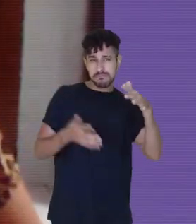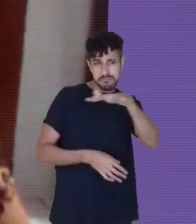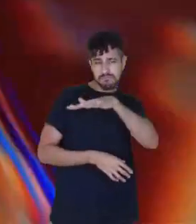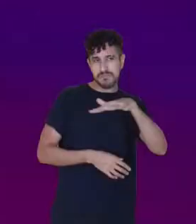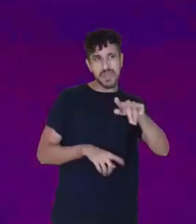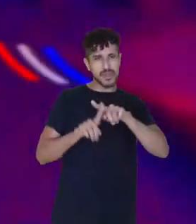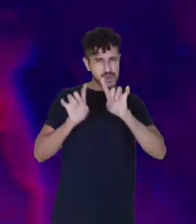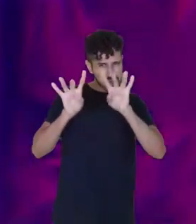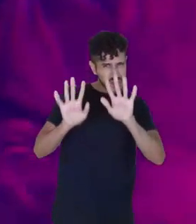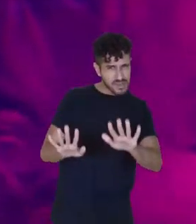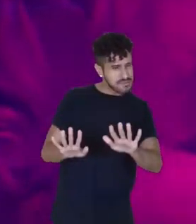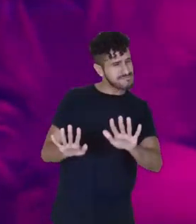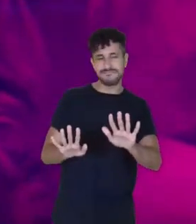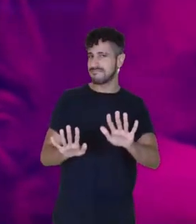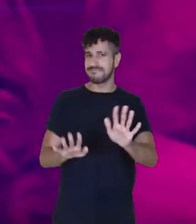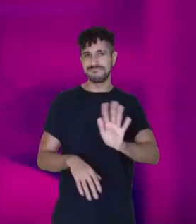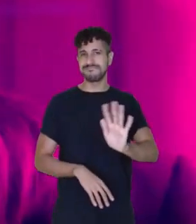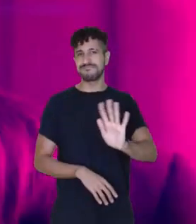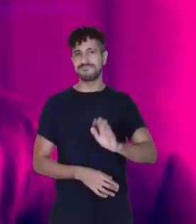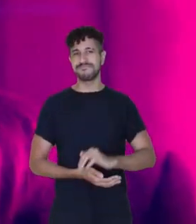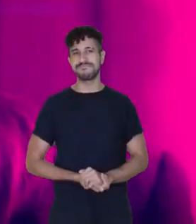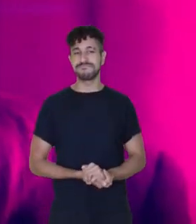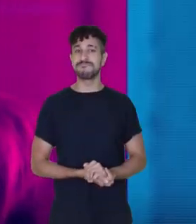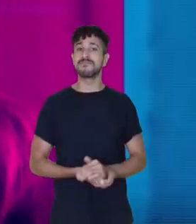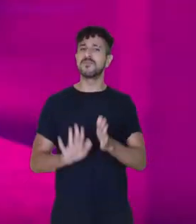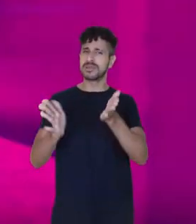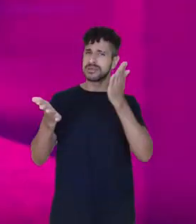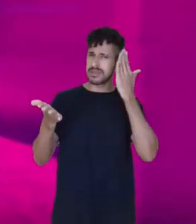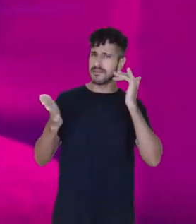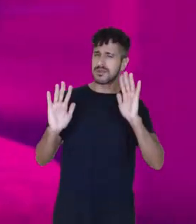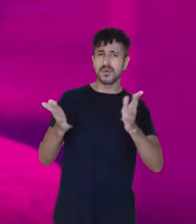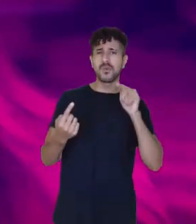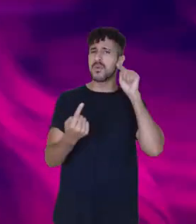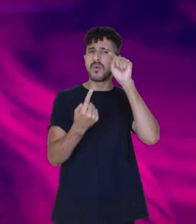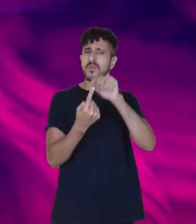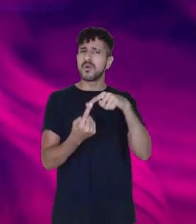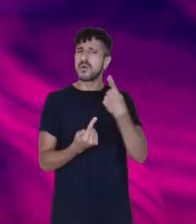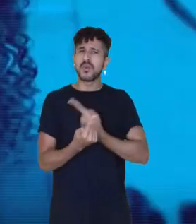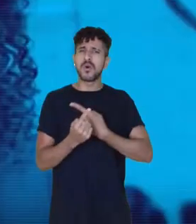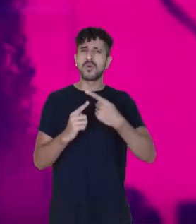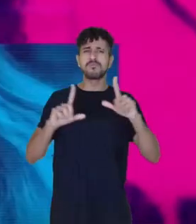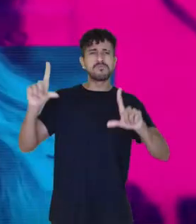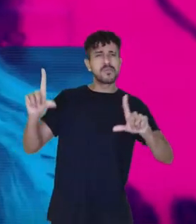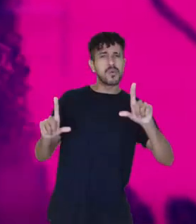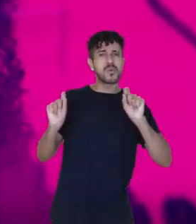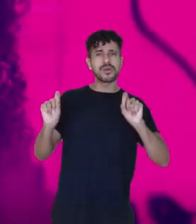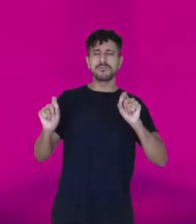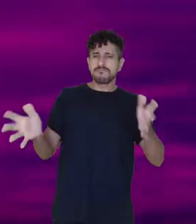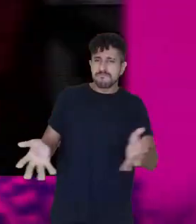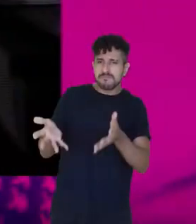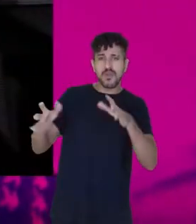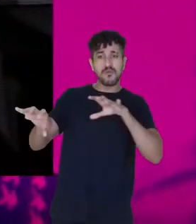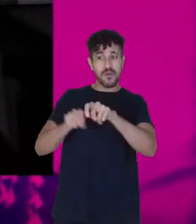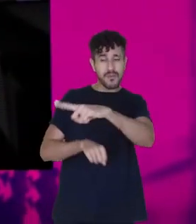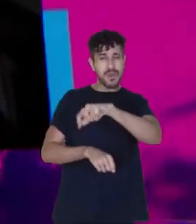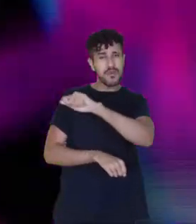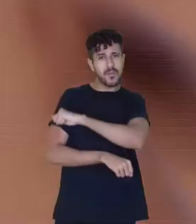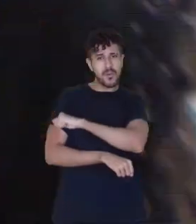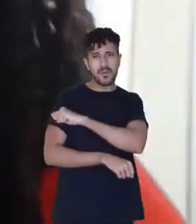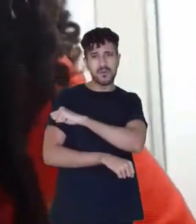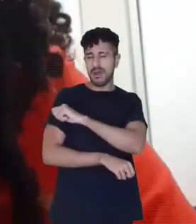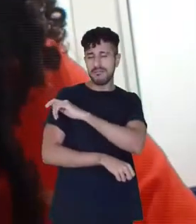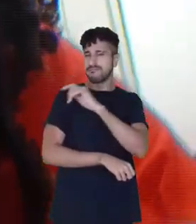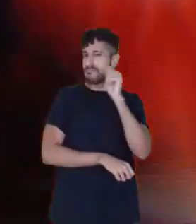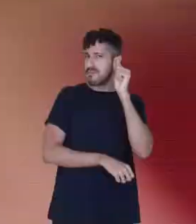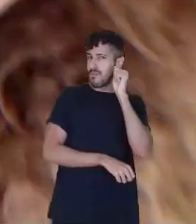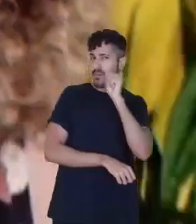Mas não é só isso. Como você já sabe, o objetivo do nosso programa é preparar e formar mulheres para a disputa